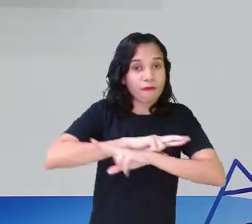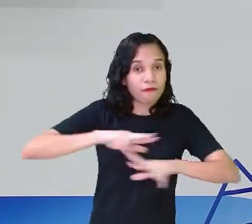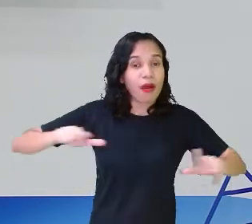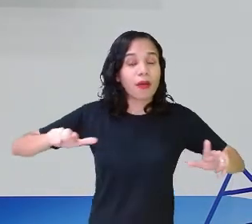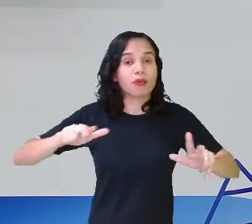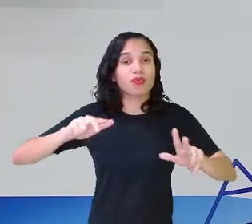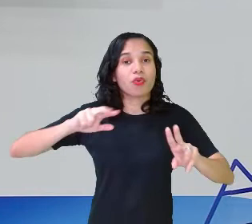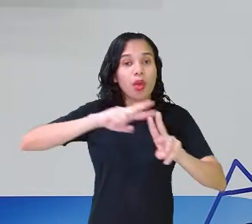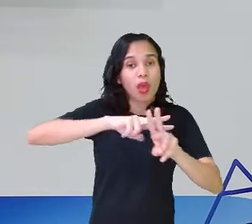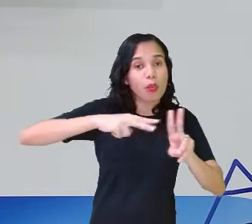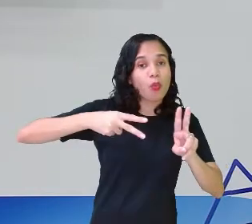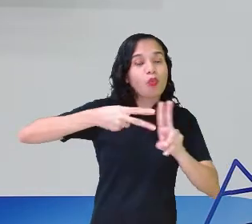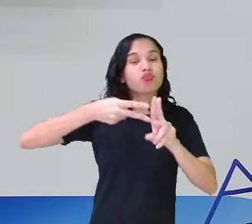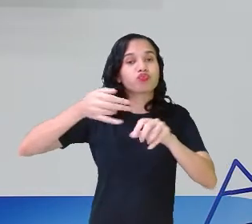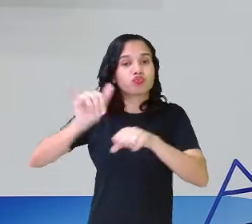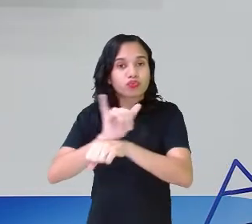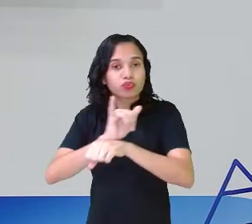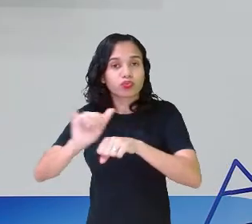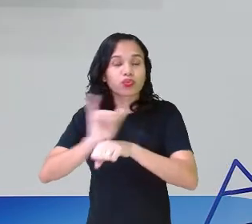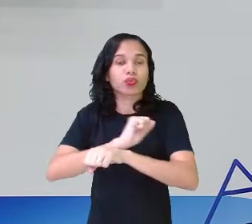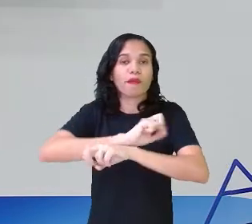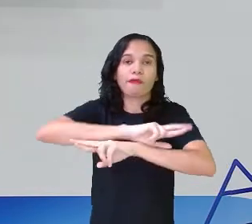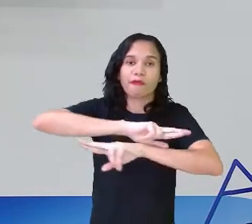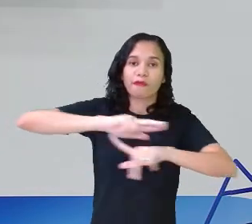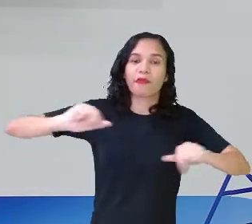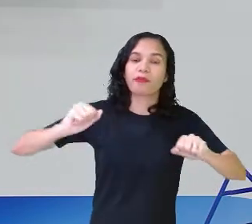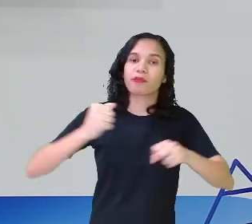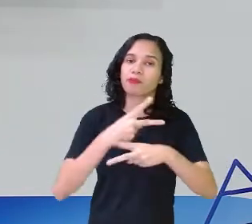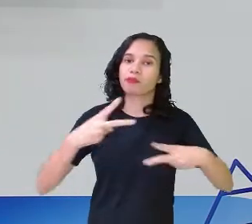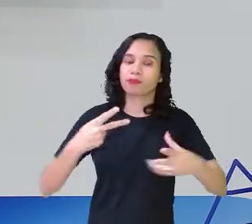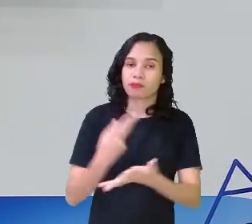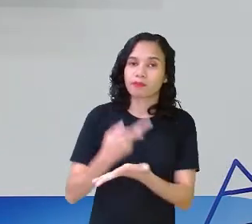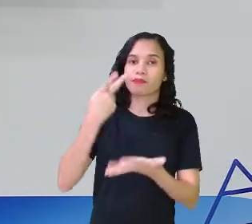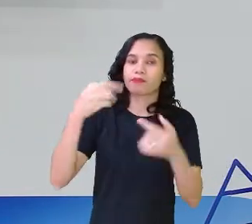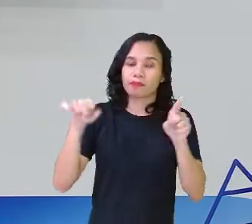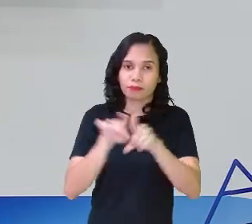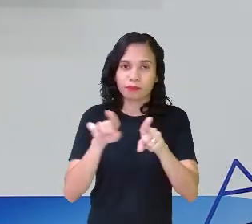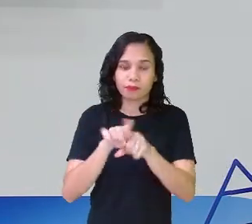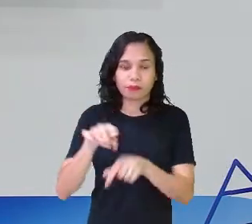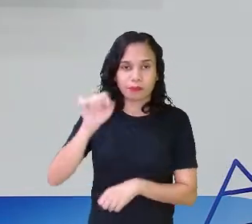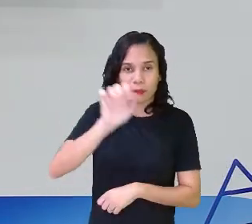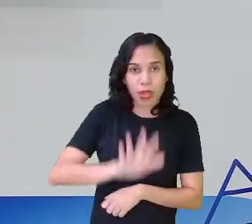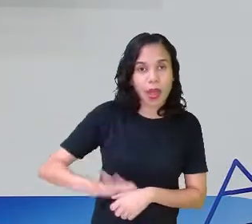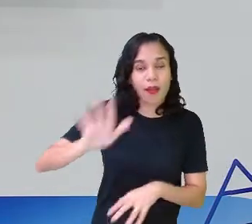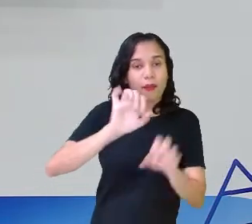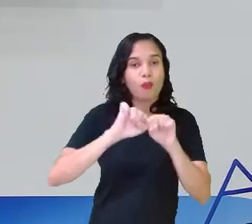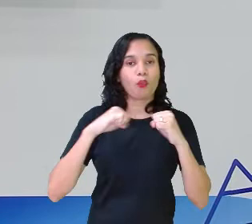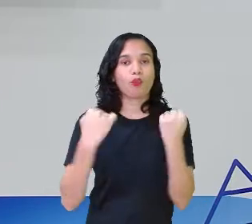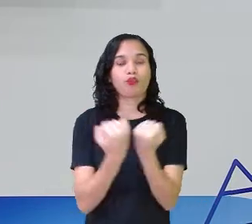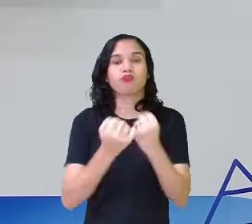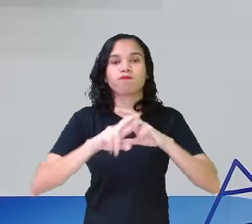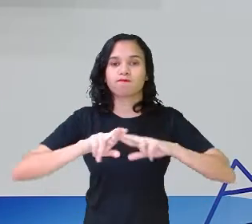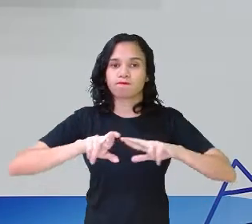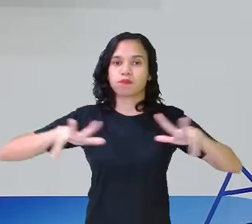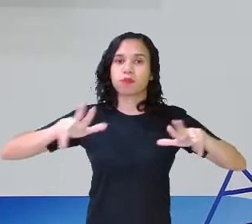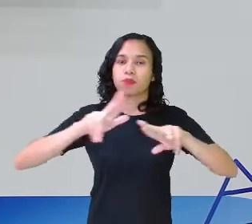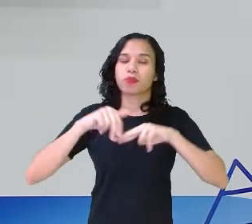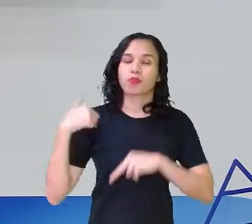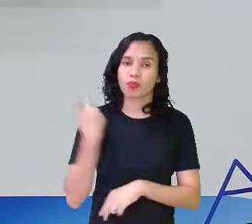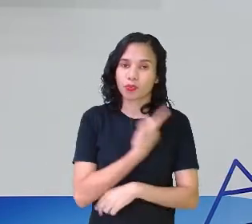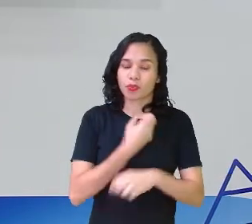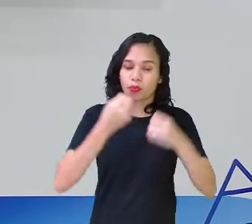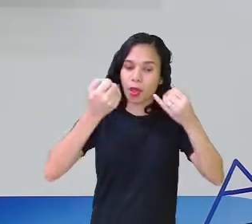recursos, várias estratégias, vários fenômenos e acontece também em ambientes sociais diferentes. Então, a gente está